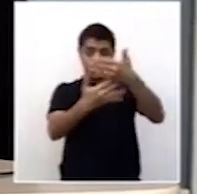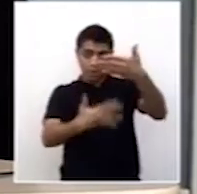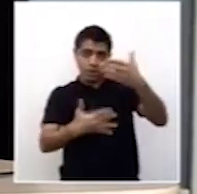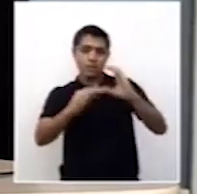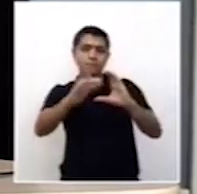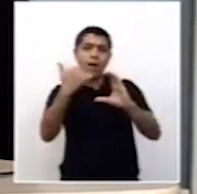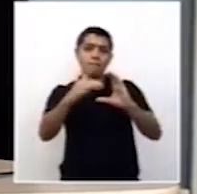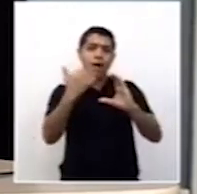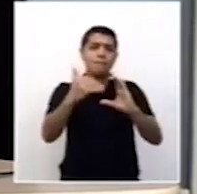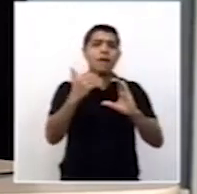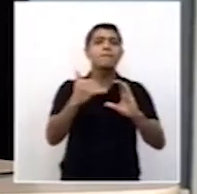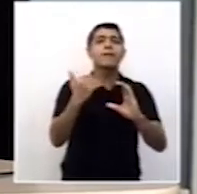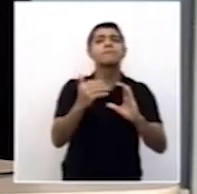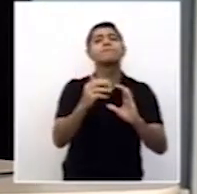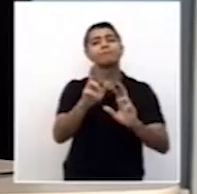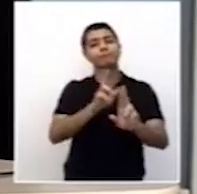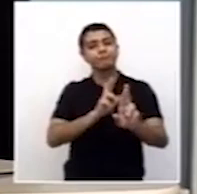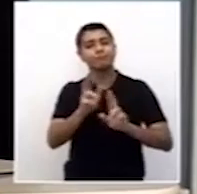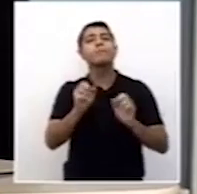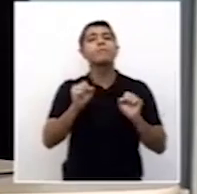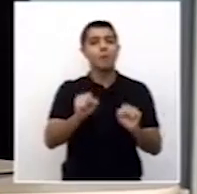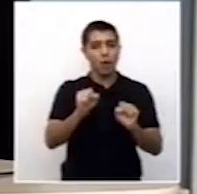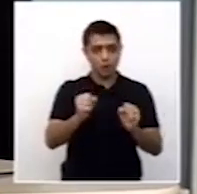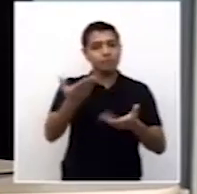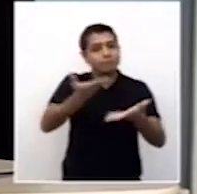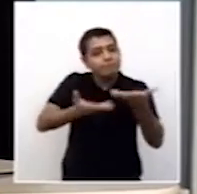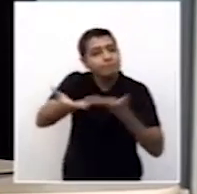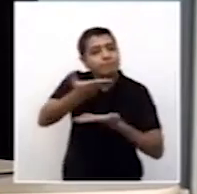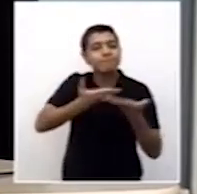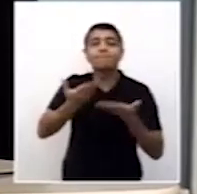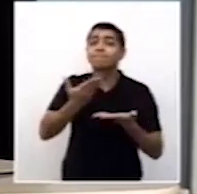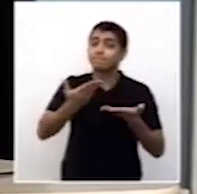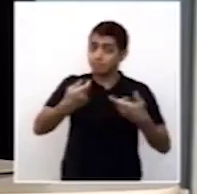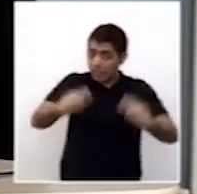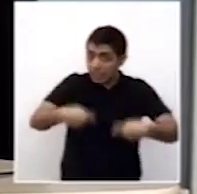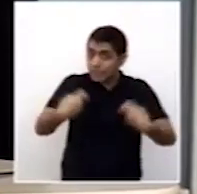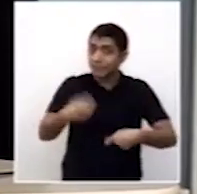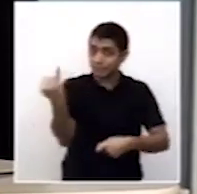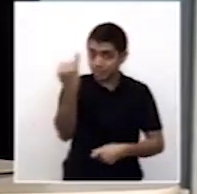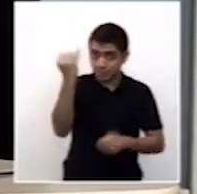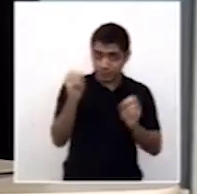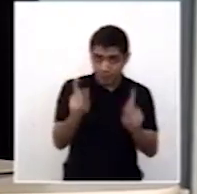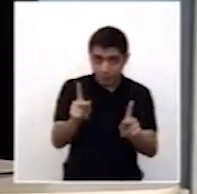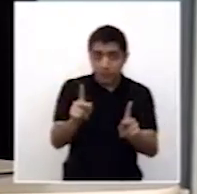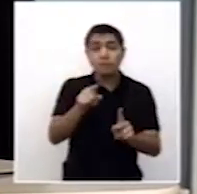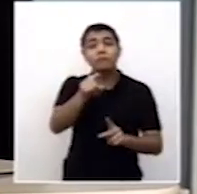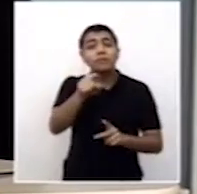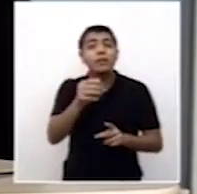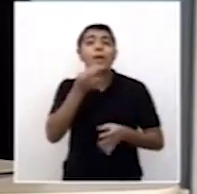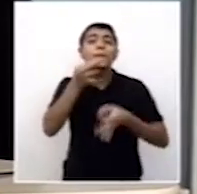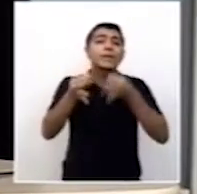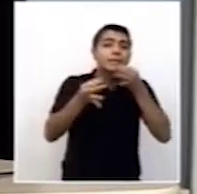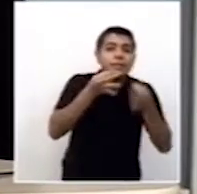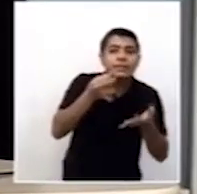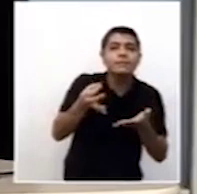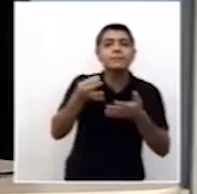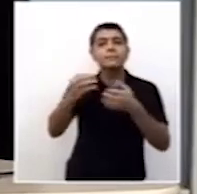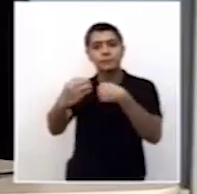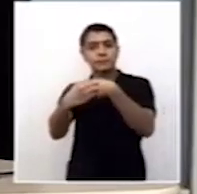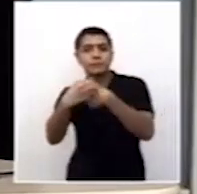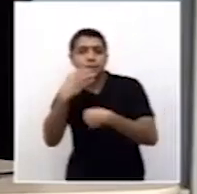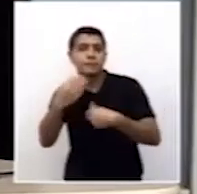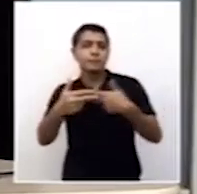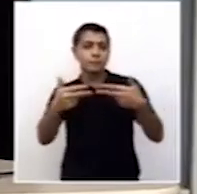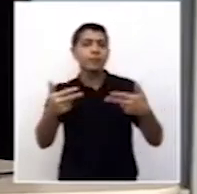portanto, a sua participação é fundamental. Deixe os seus comentários e os seus recadinhos junto com a Juliana quando nós